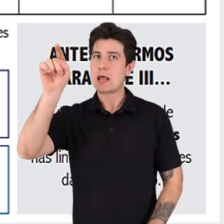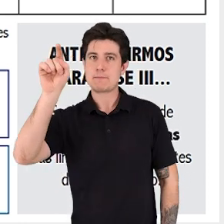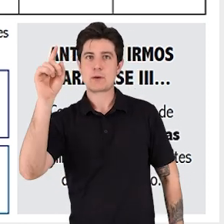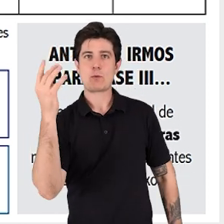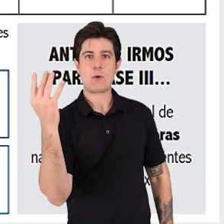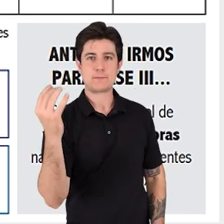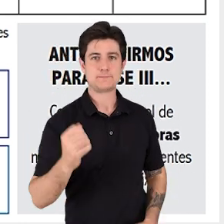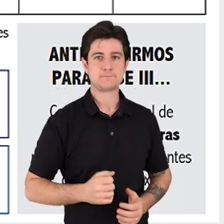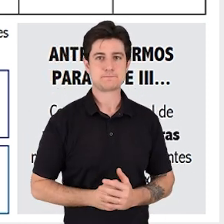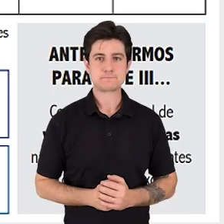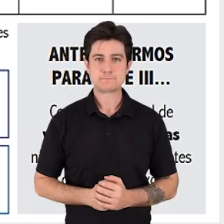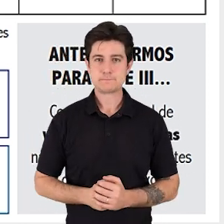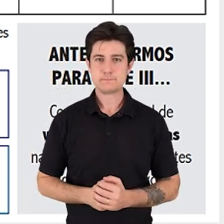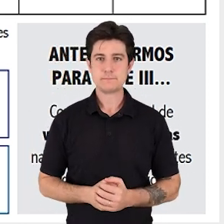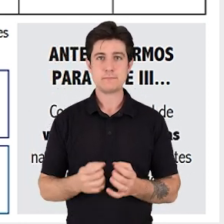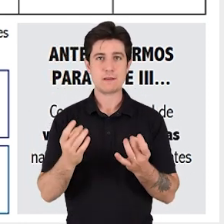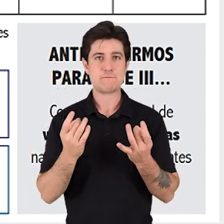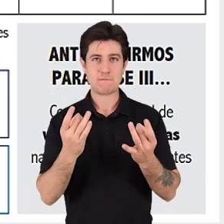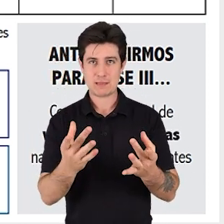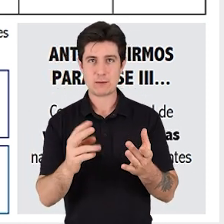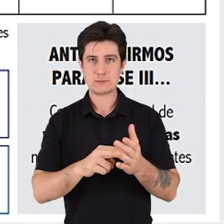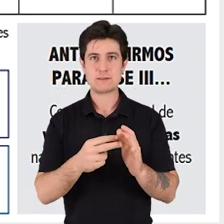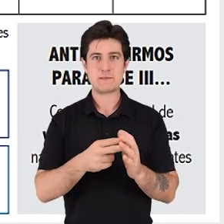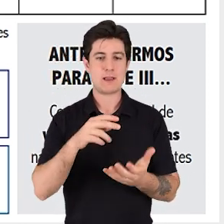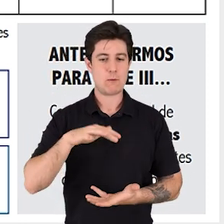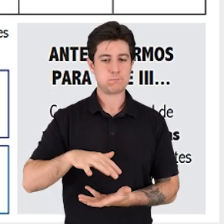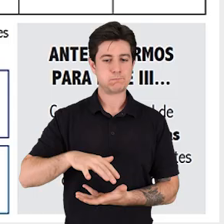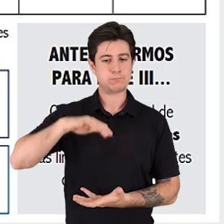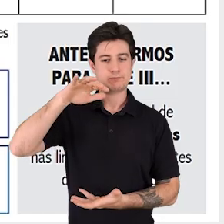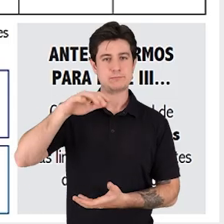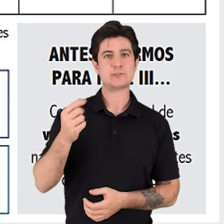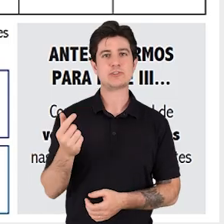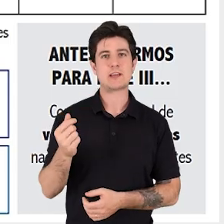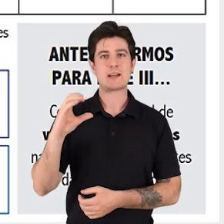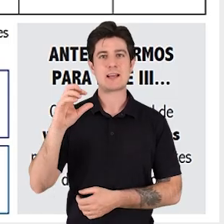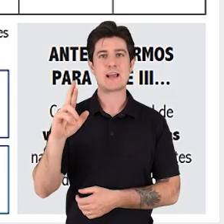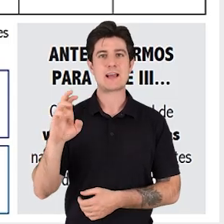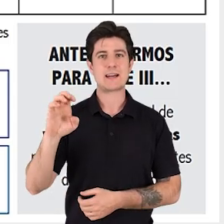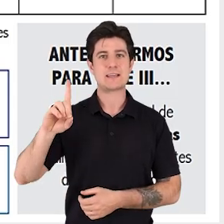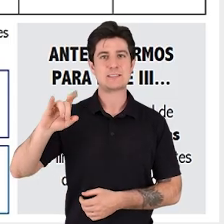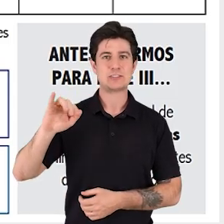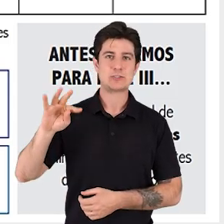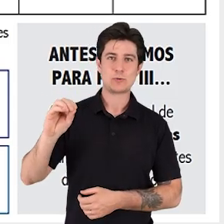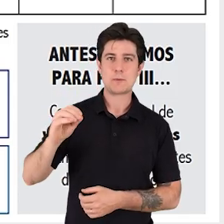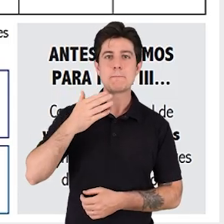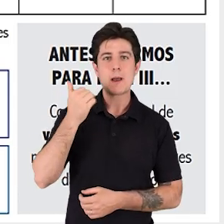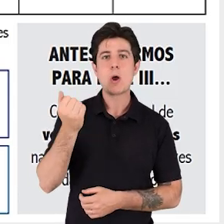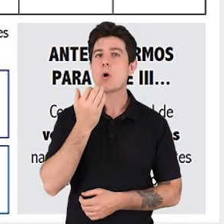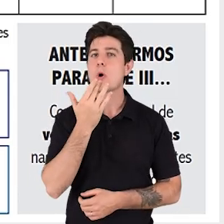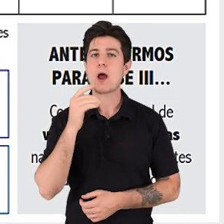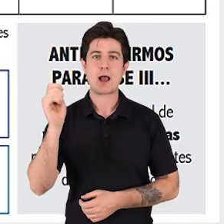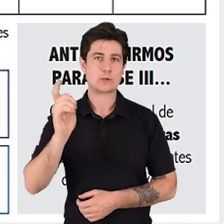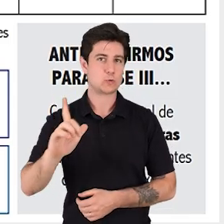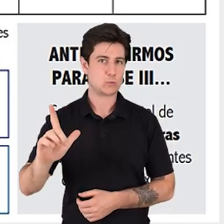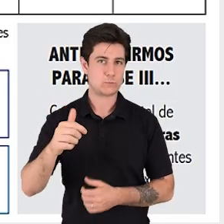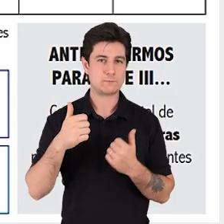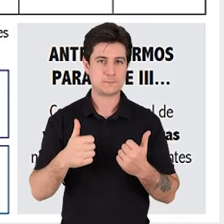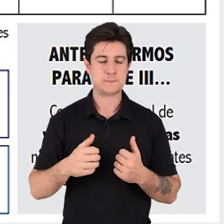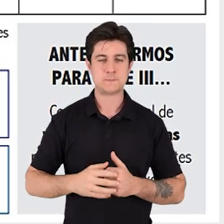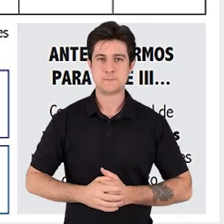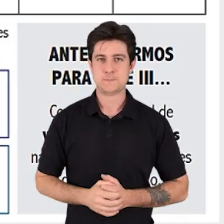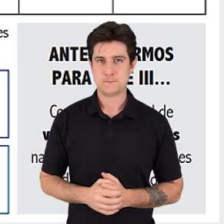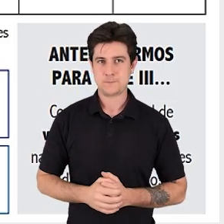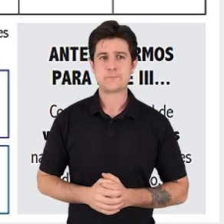venda, acontece um aumento em nosso saldo disponível, o que chamamos de crédito. Sendo assim, nossa sugestão é que essas anotações sejam realizadas na cor